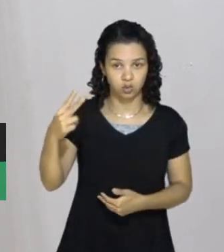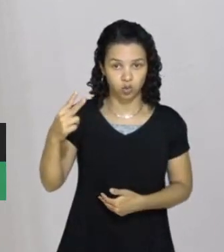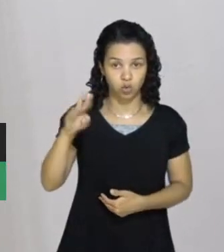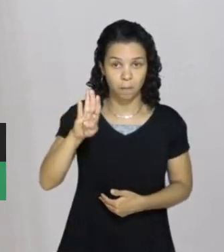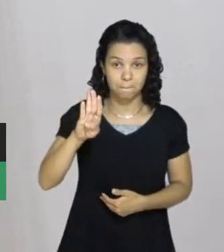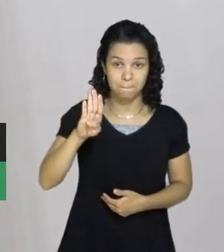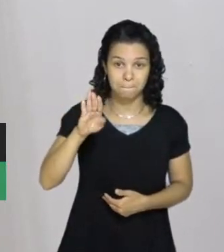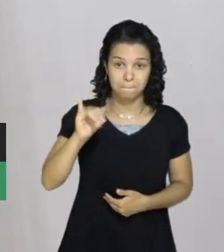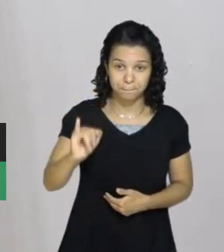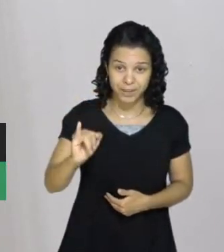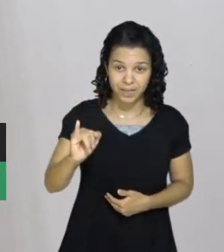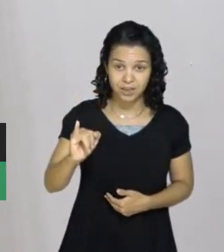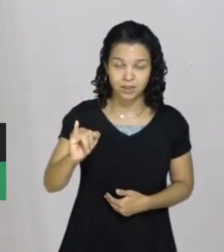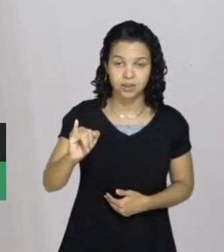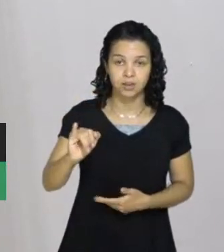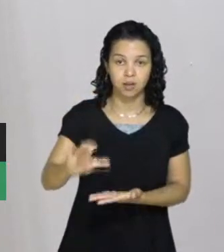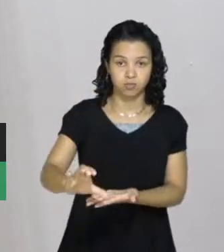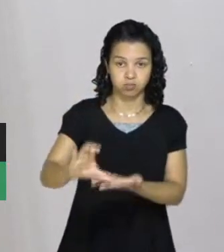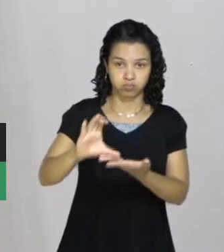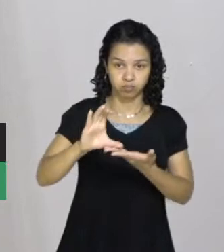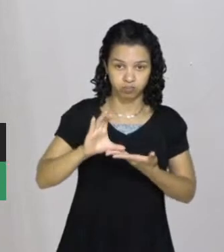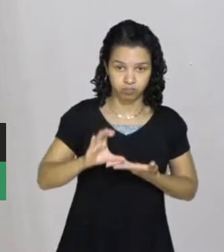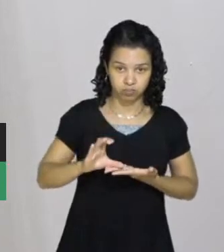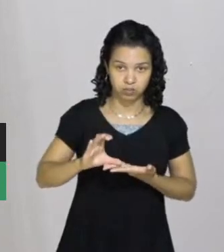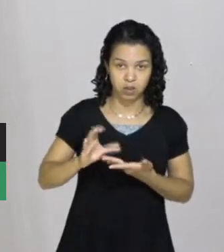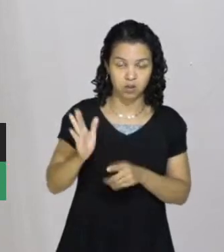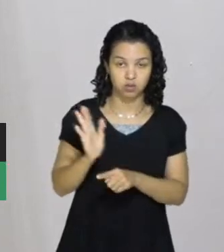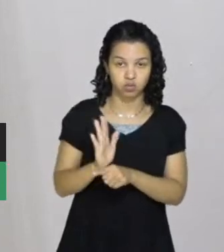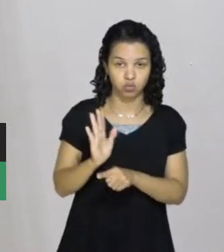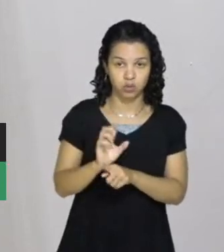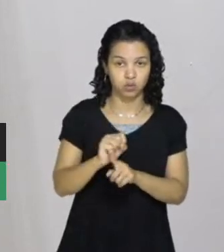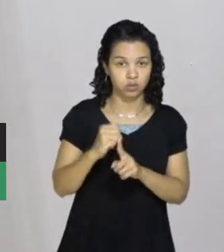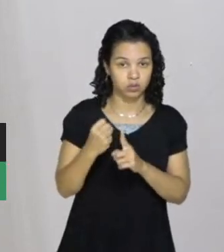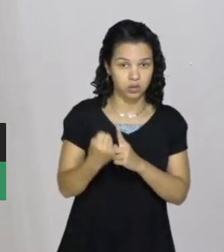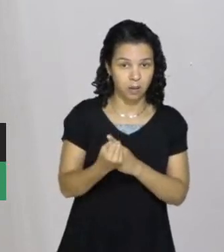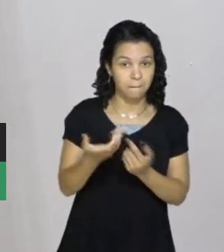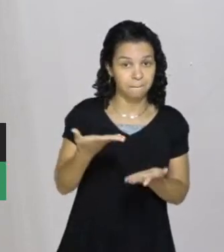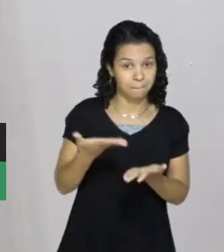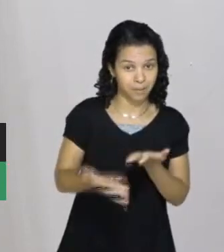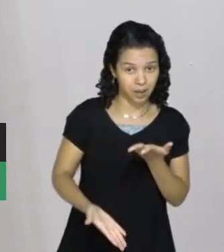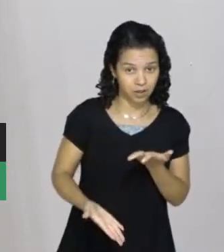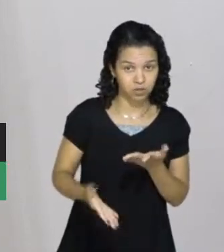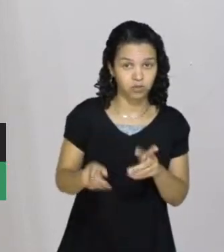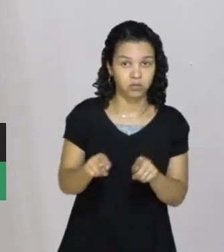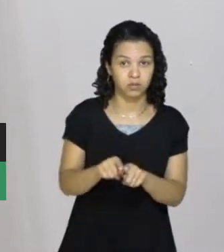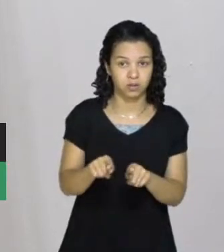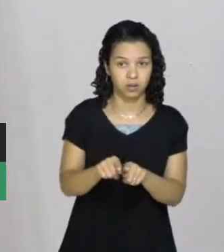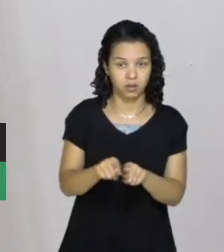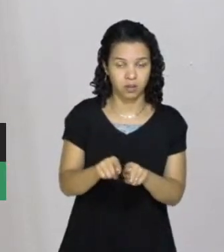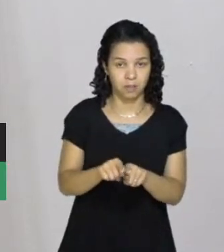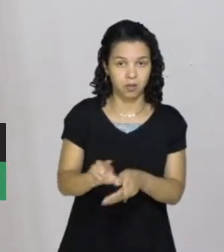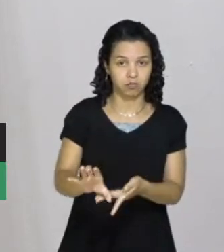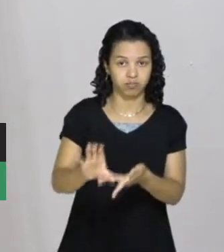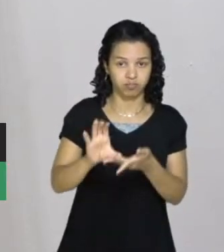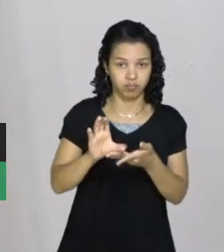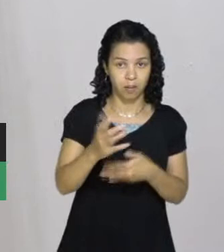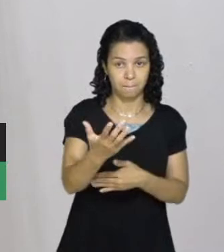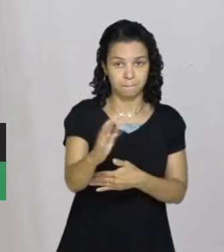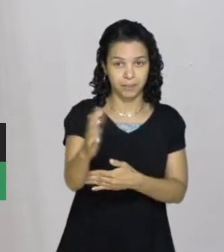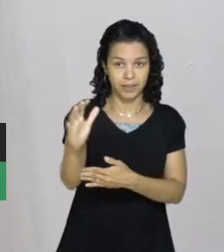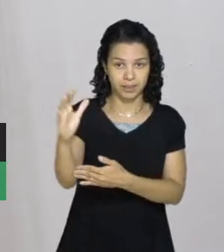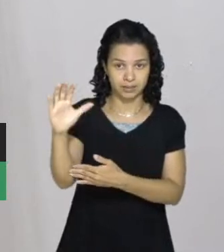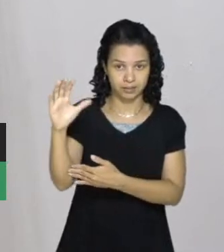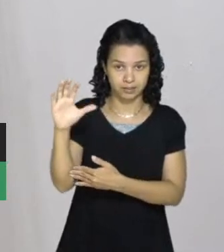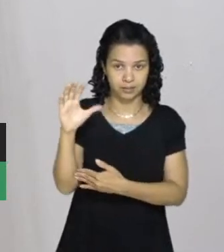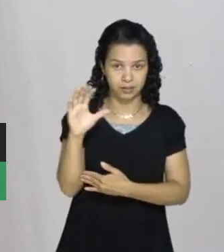em benefícios sociais e ambientais e deixará de criar